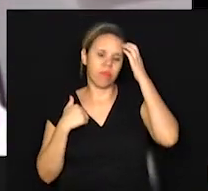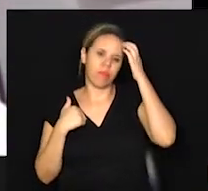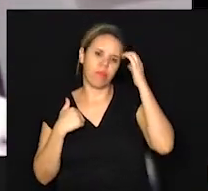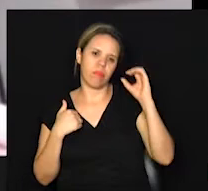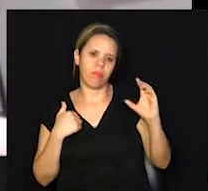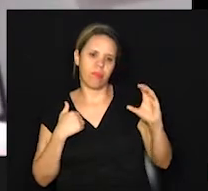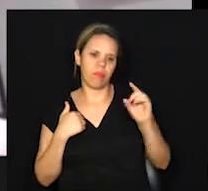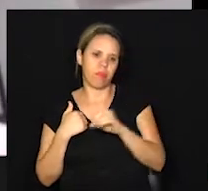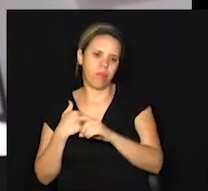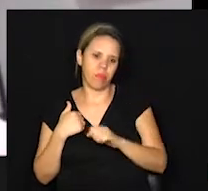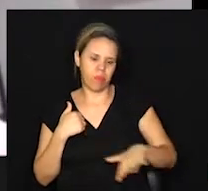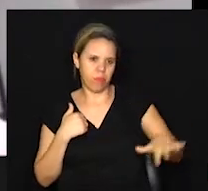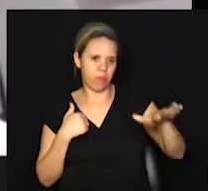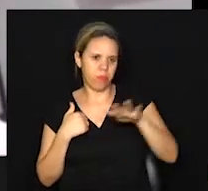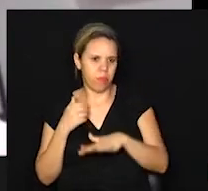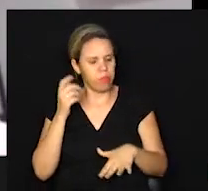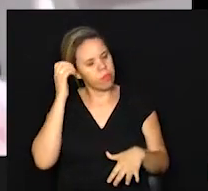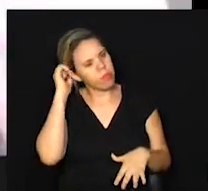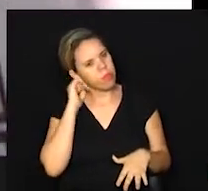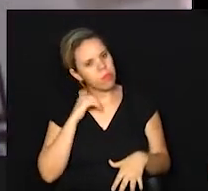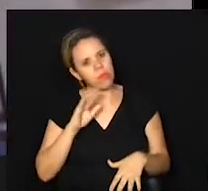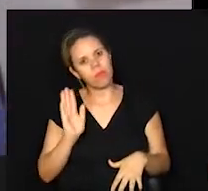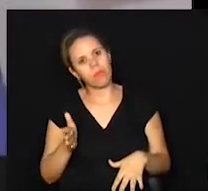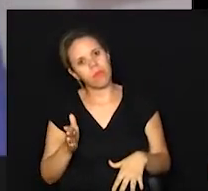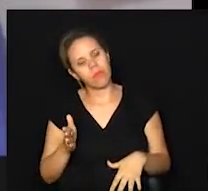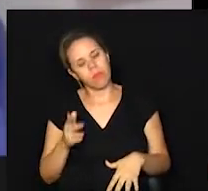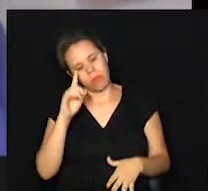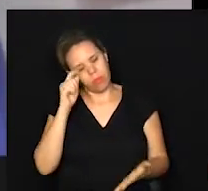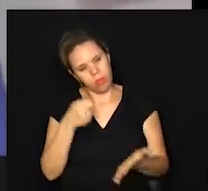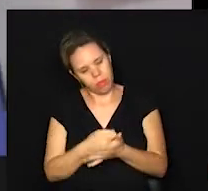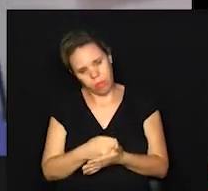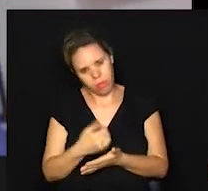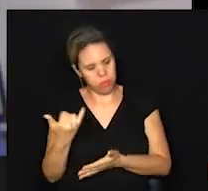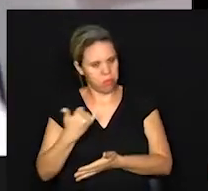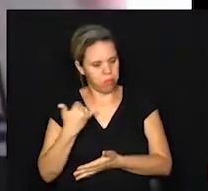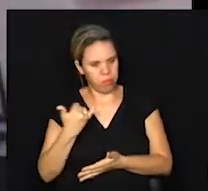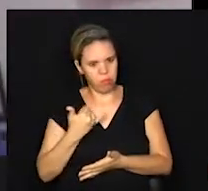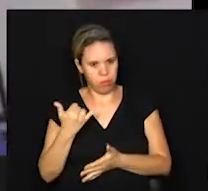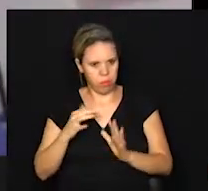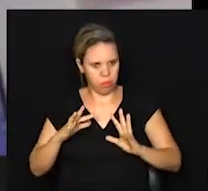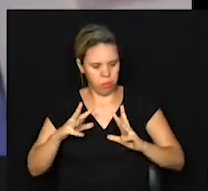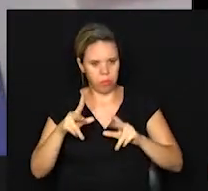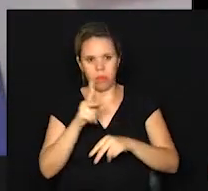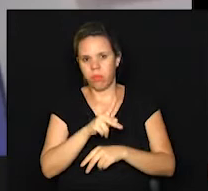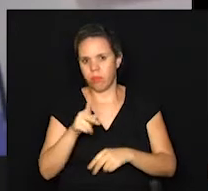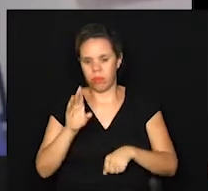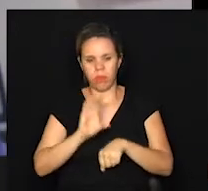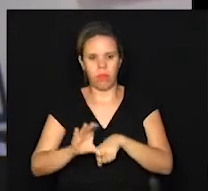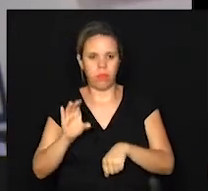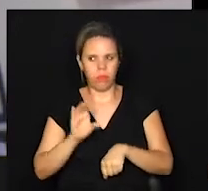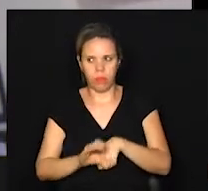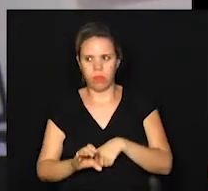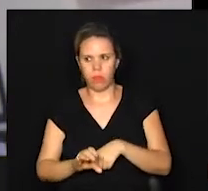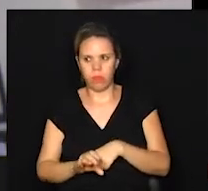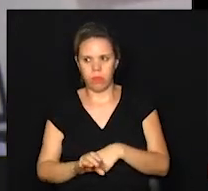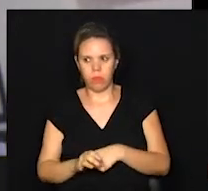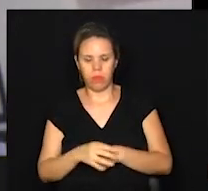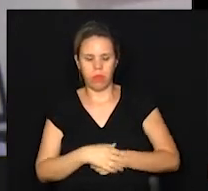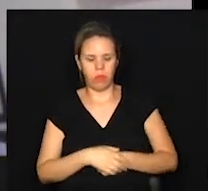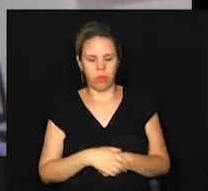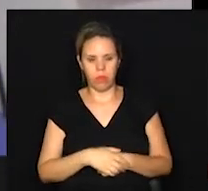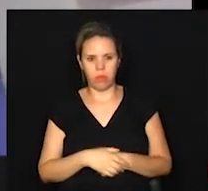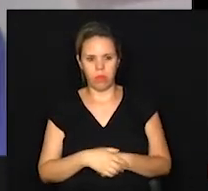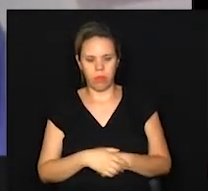o senhor presidente, ele já nos garantiu, né, a todos os professores do curso, diga-se de passagem,